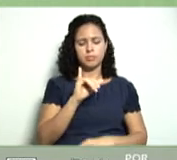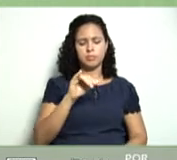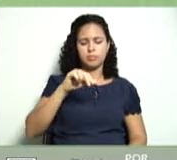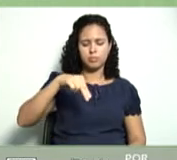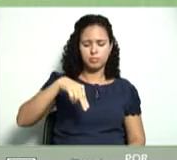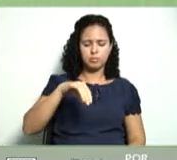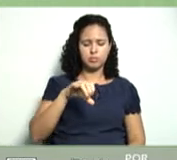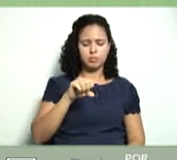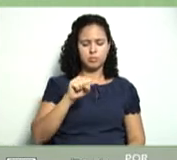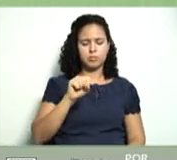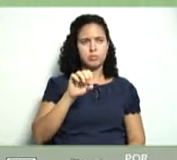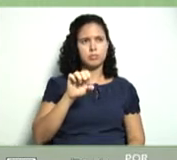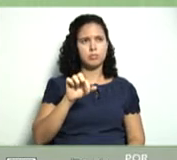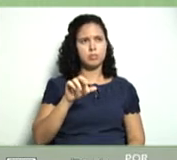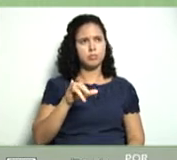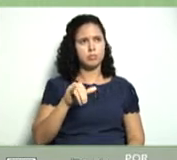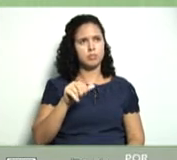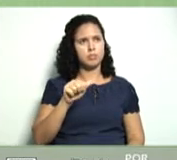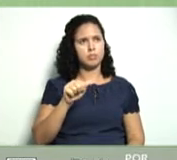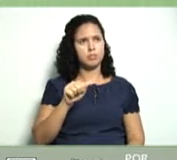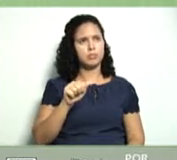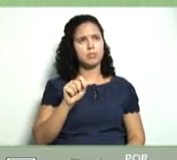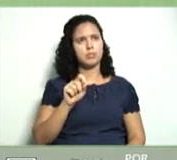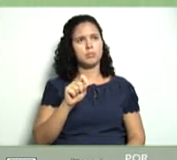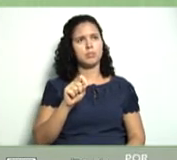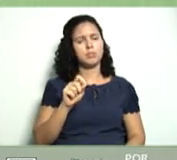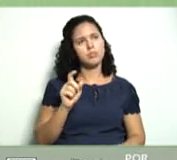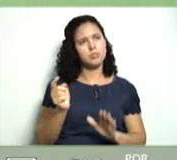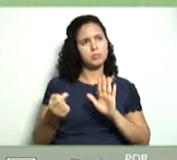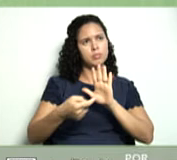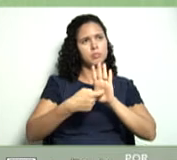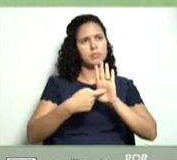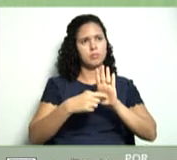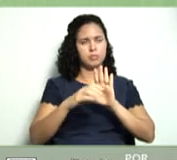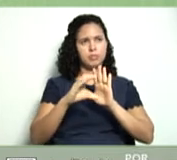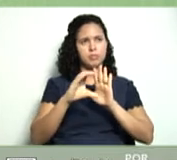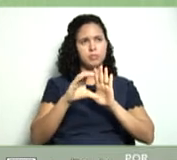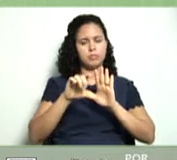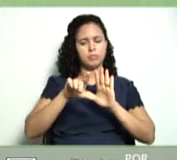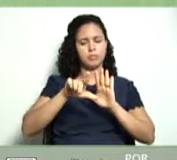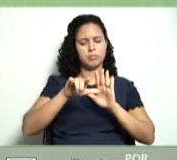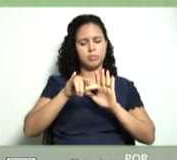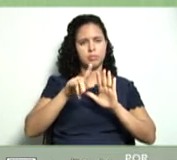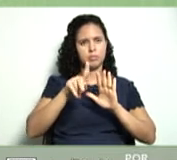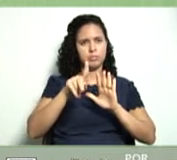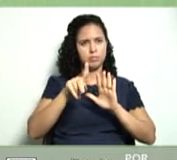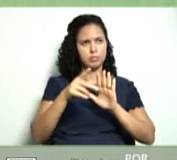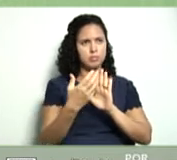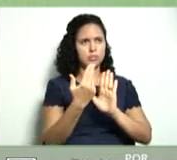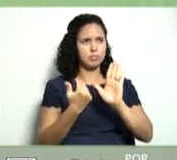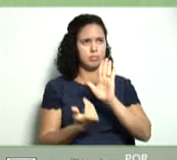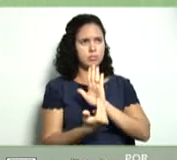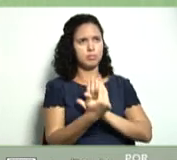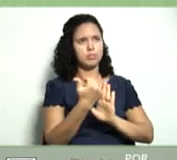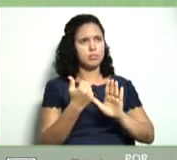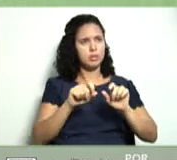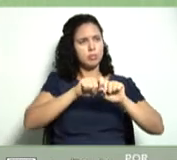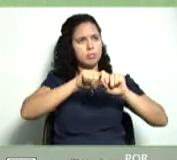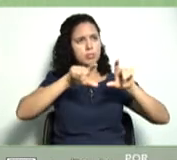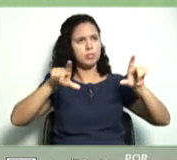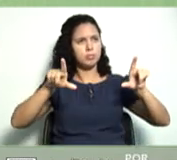clipe acha certo eu mudei eu mudei aqui vocês podem observar que a guia é